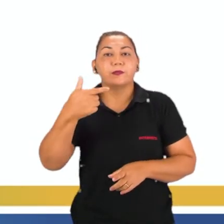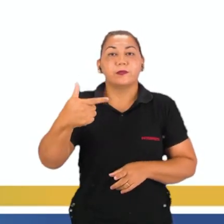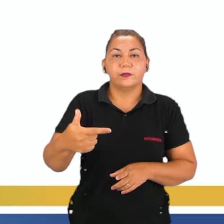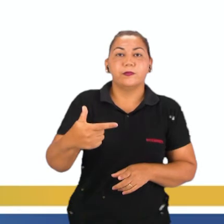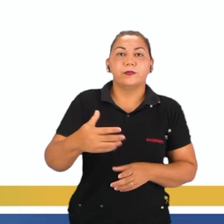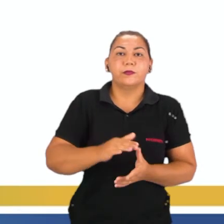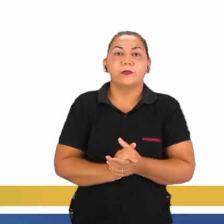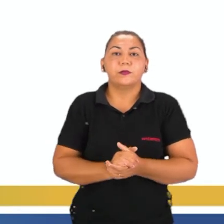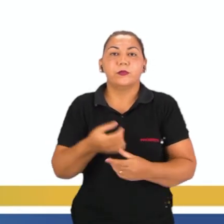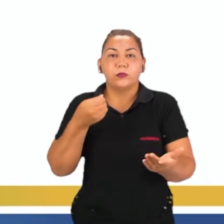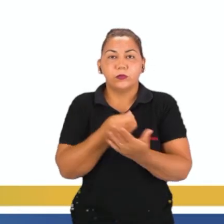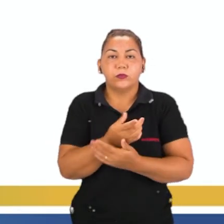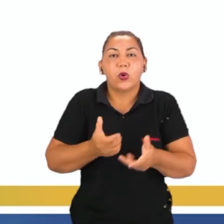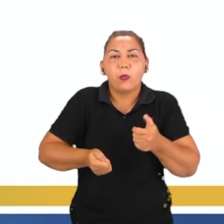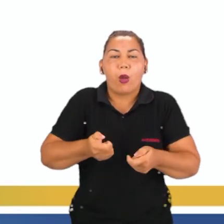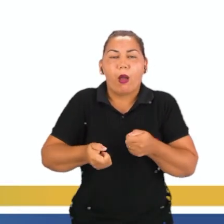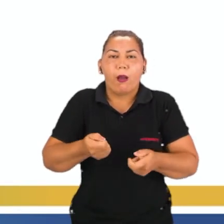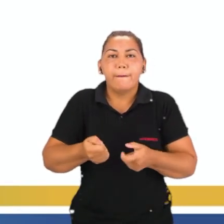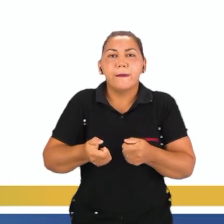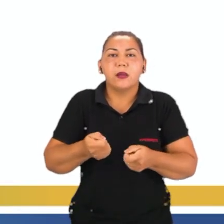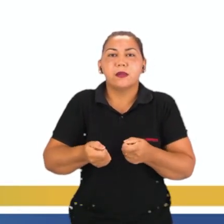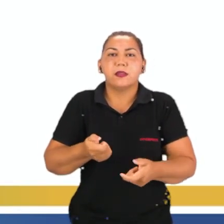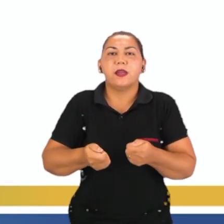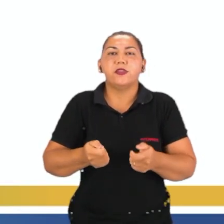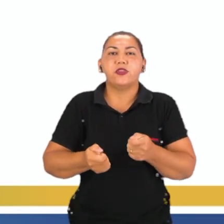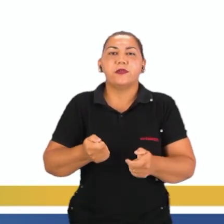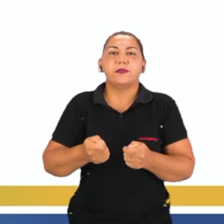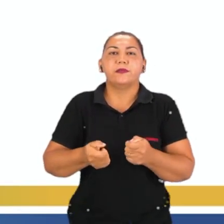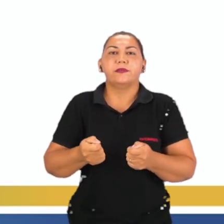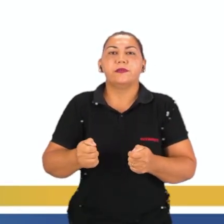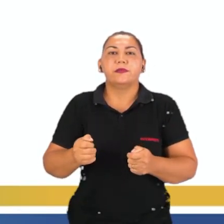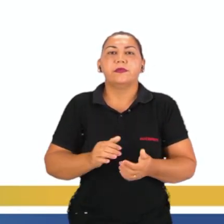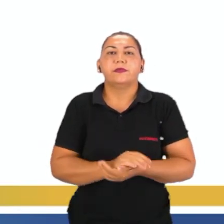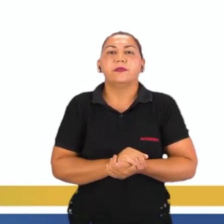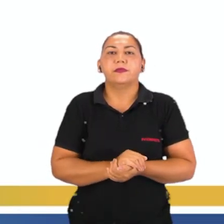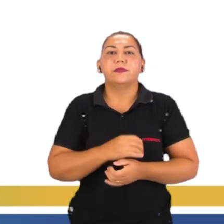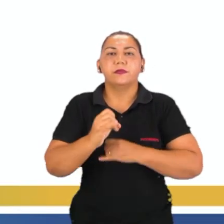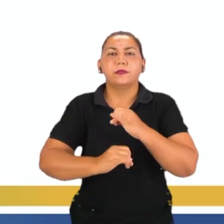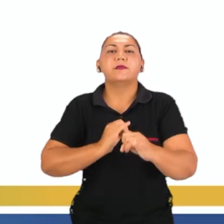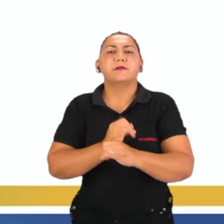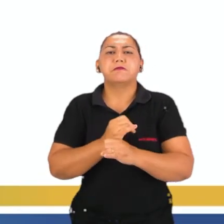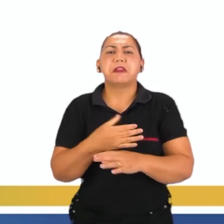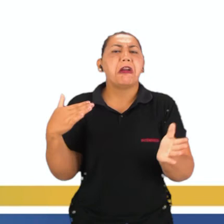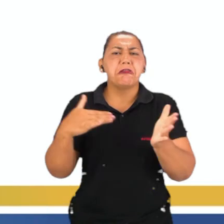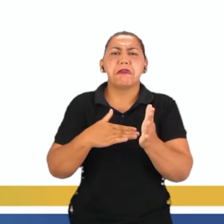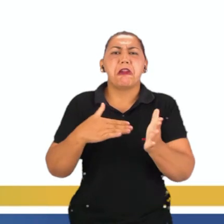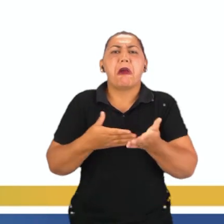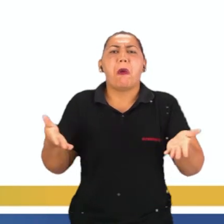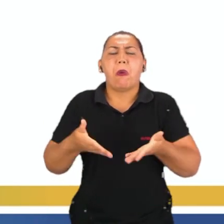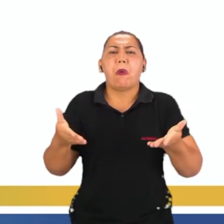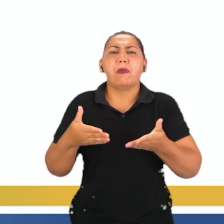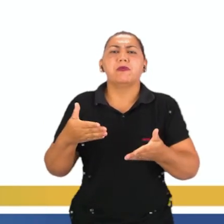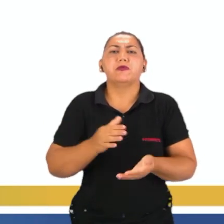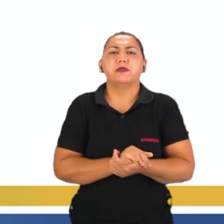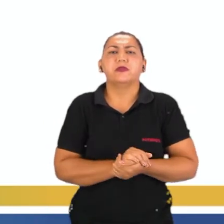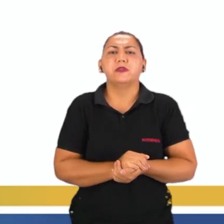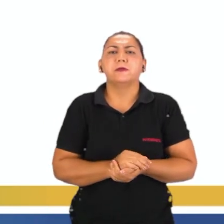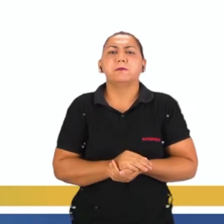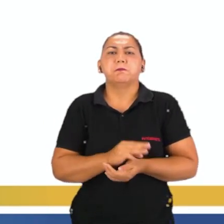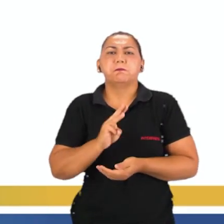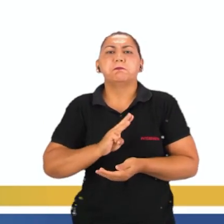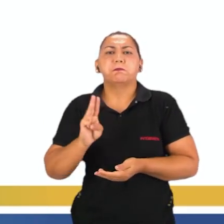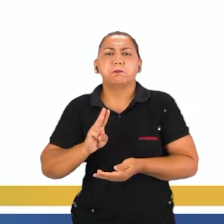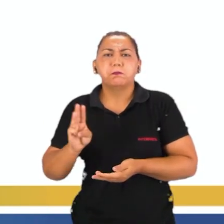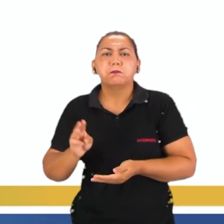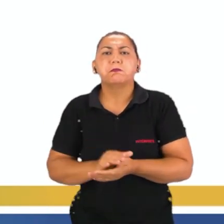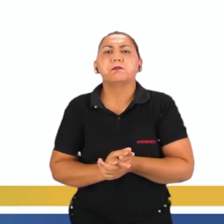de videogame em seu site para meu filho. Até hoje, dia 30 de julho, os produtos não chegaram. Eu